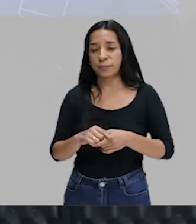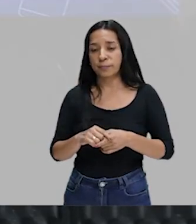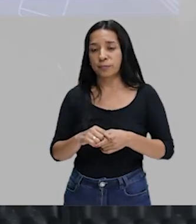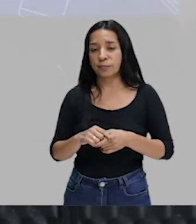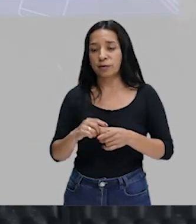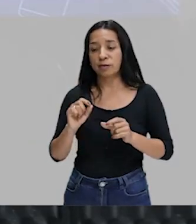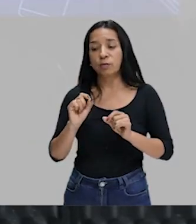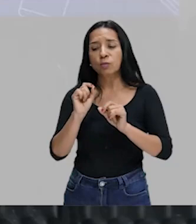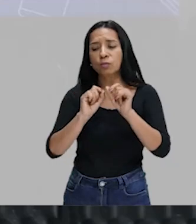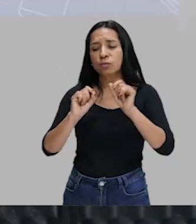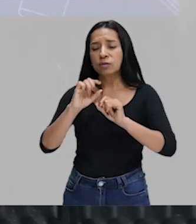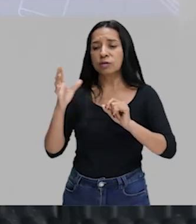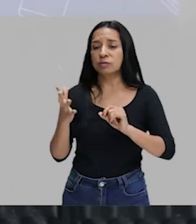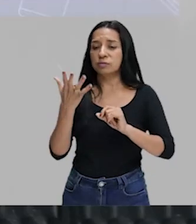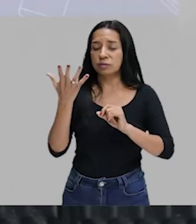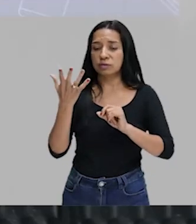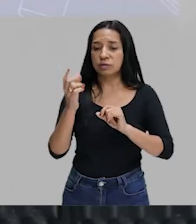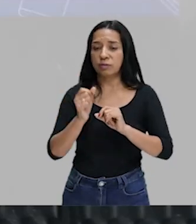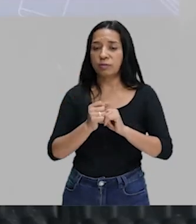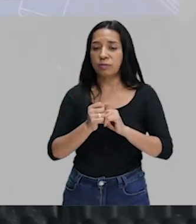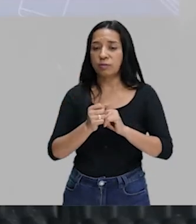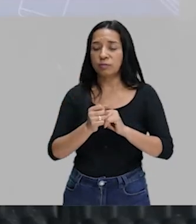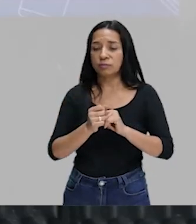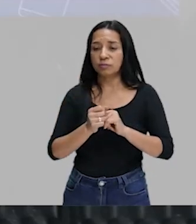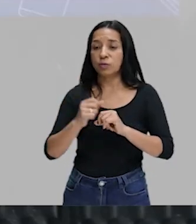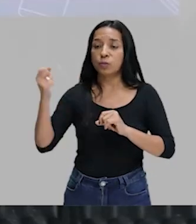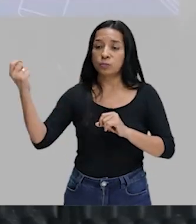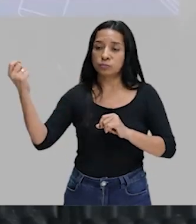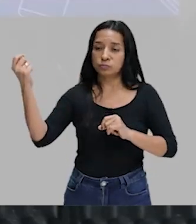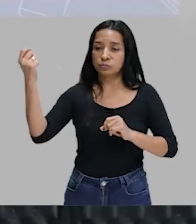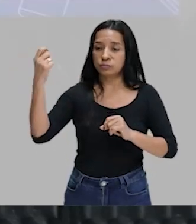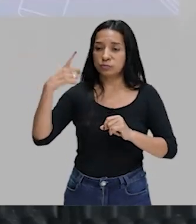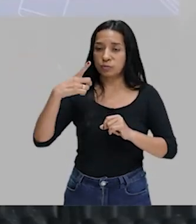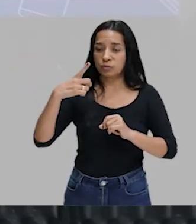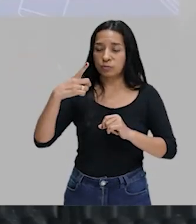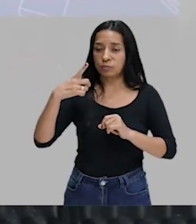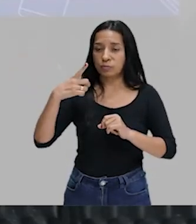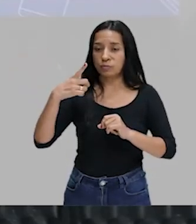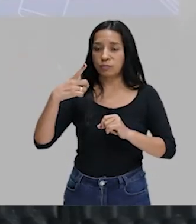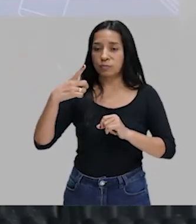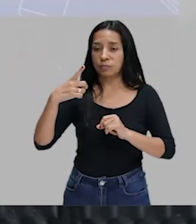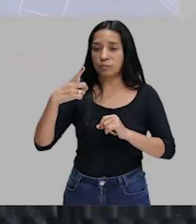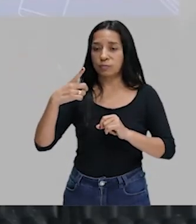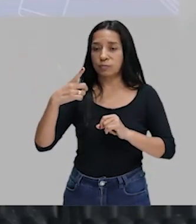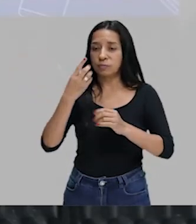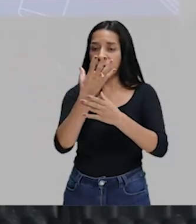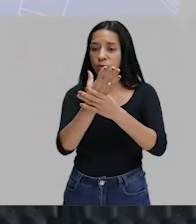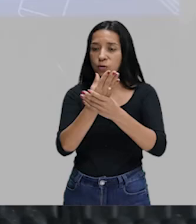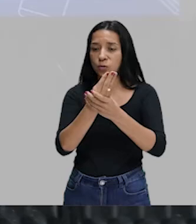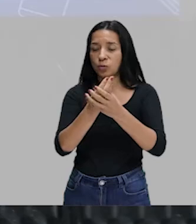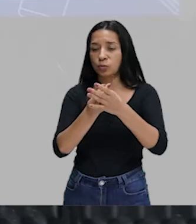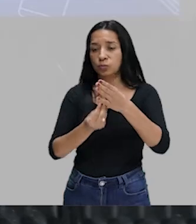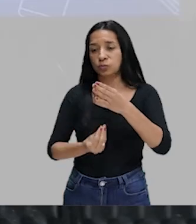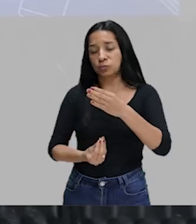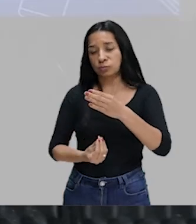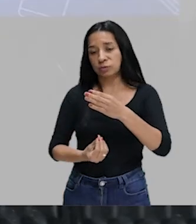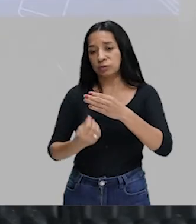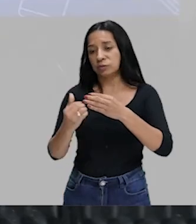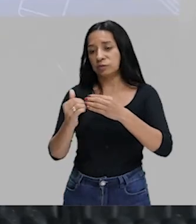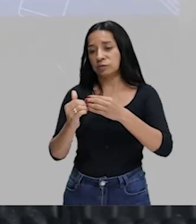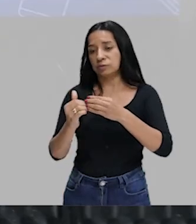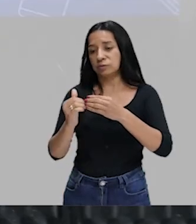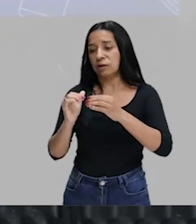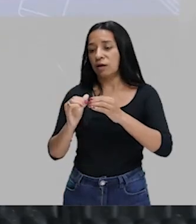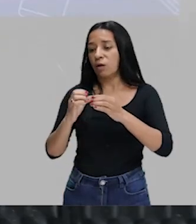Então acontece o seguinte: o nosso Sol, quando ele estiver já na sua morte, ele vai aumentar o